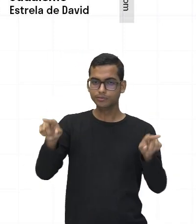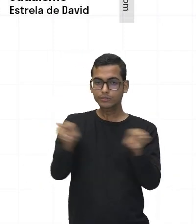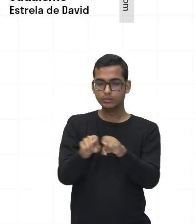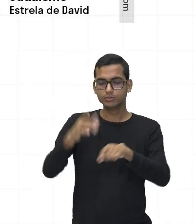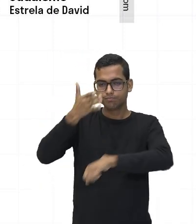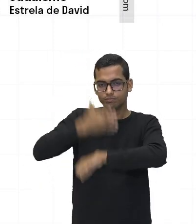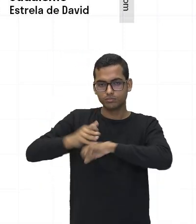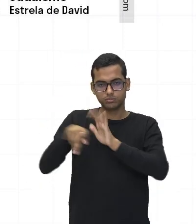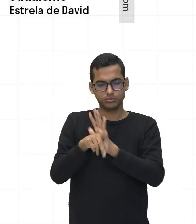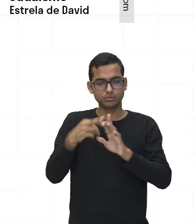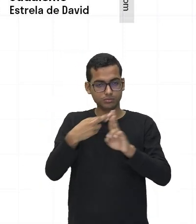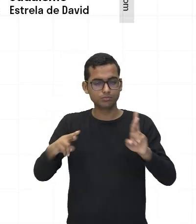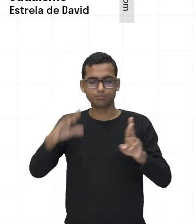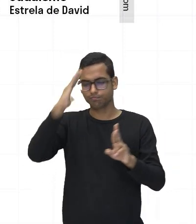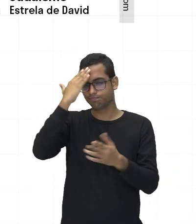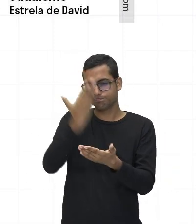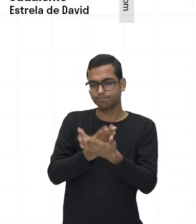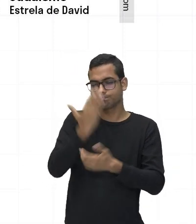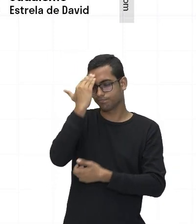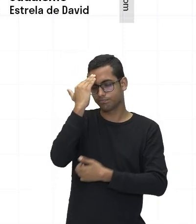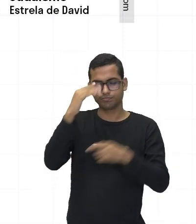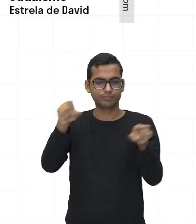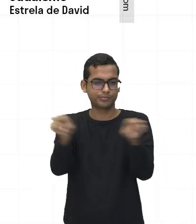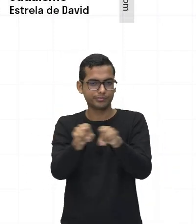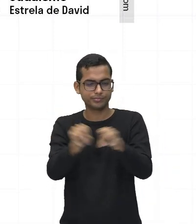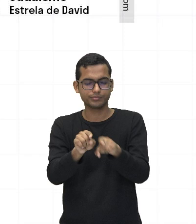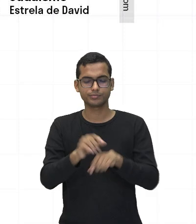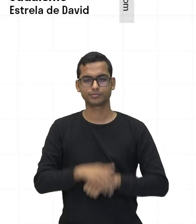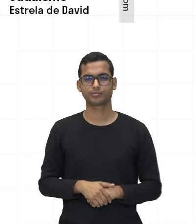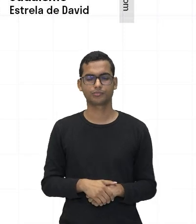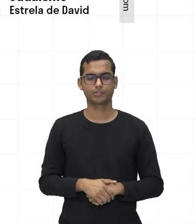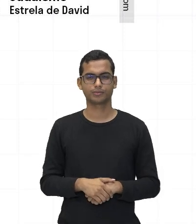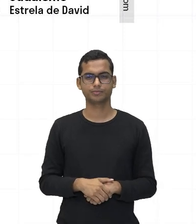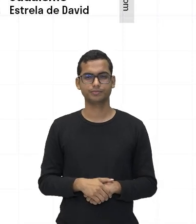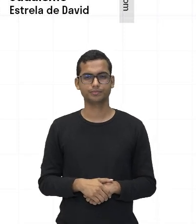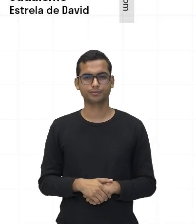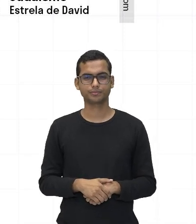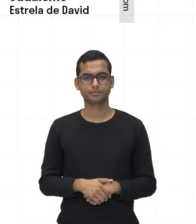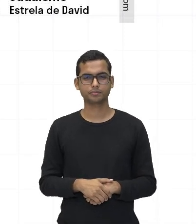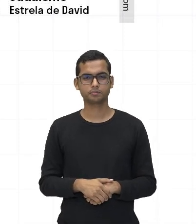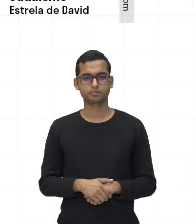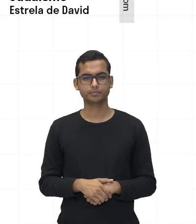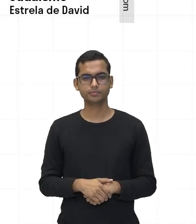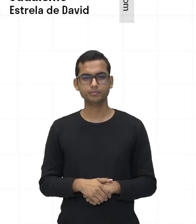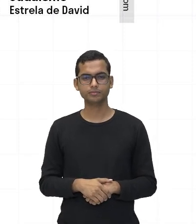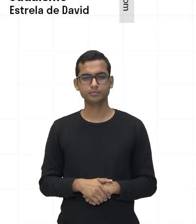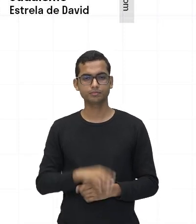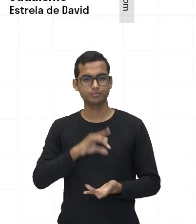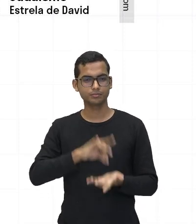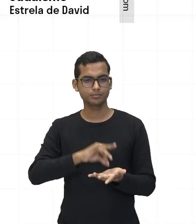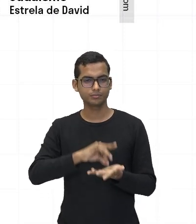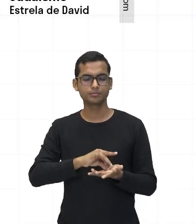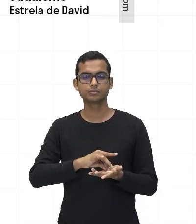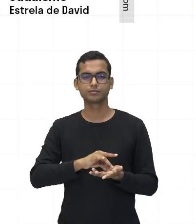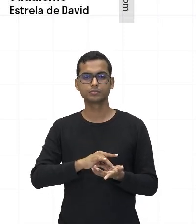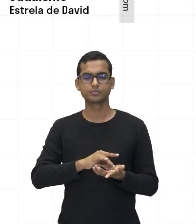entender. A linguagem religiosa imprime sentido ao que é invisível,